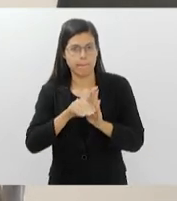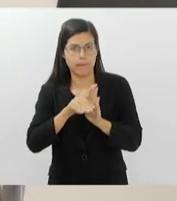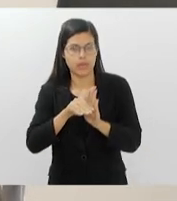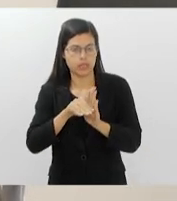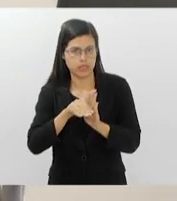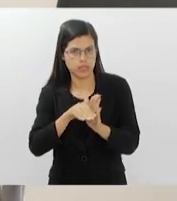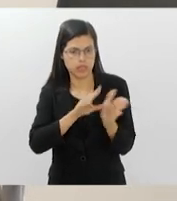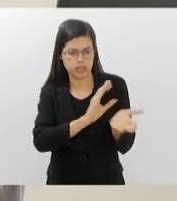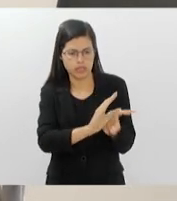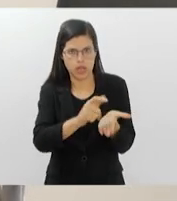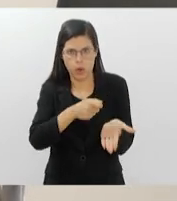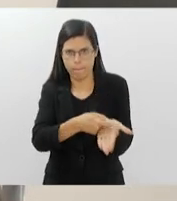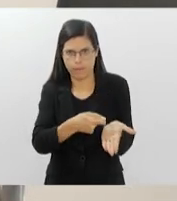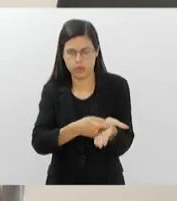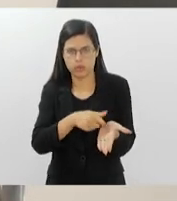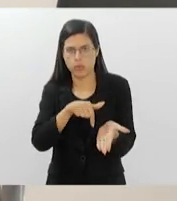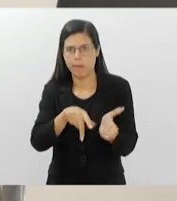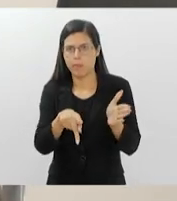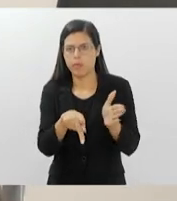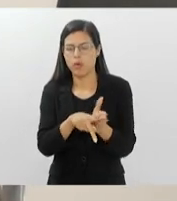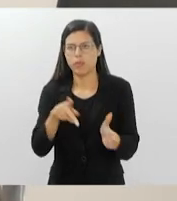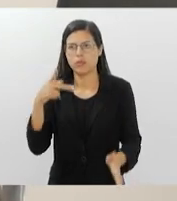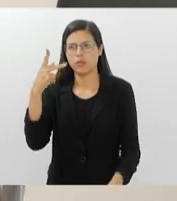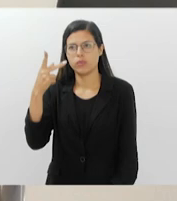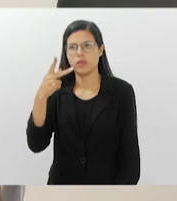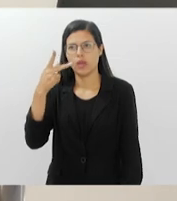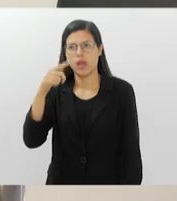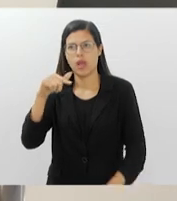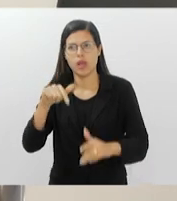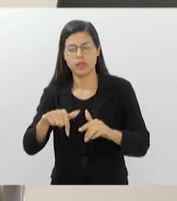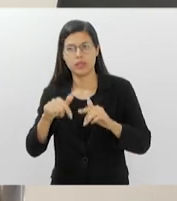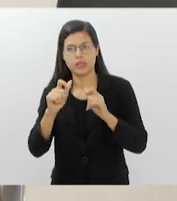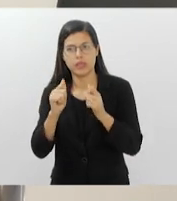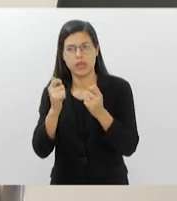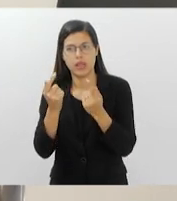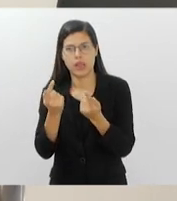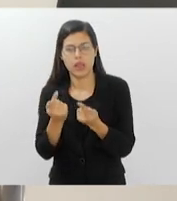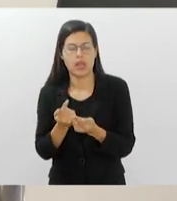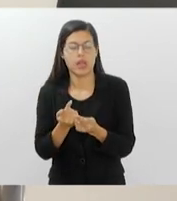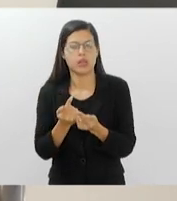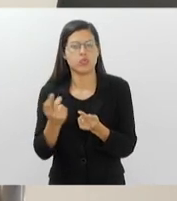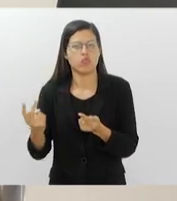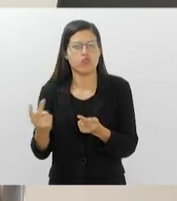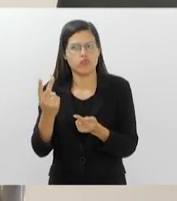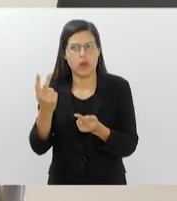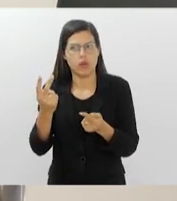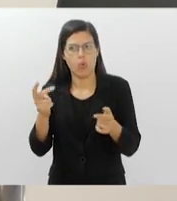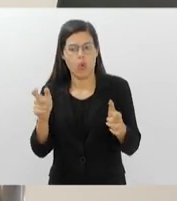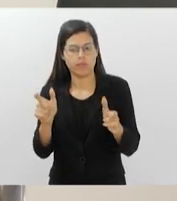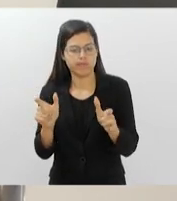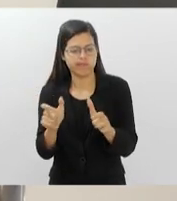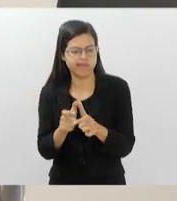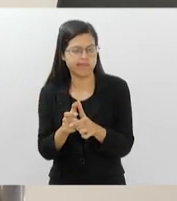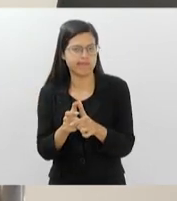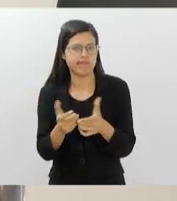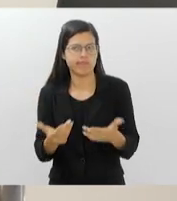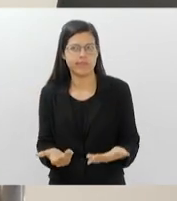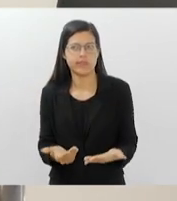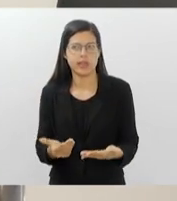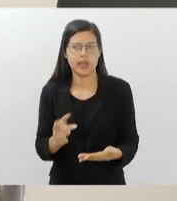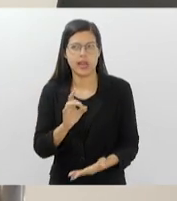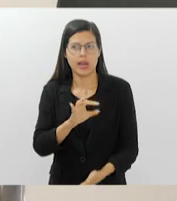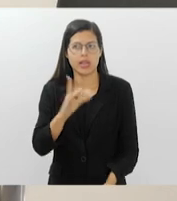parlamentar e aqui na Assembleia os valores são muito pequenos cada Deputado só pode